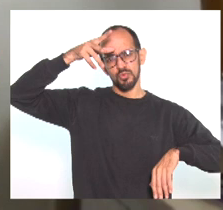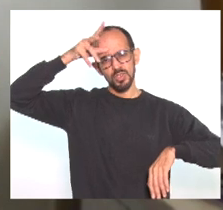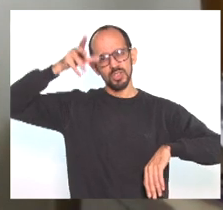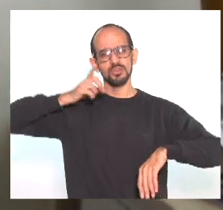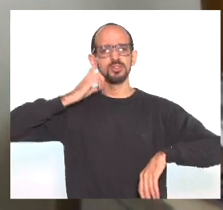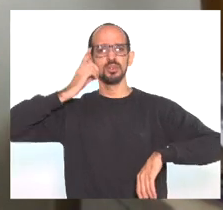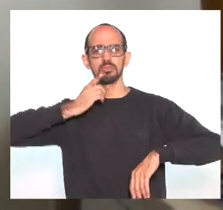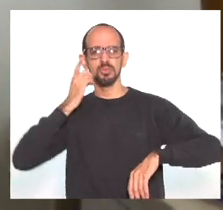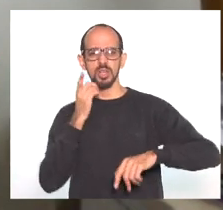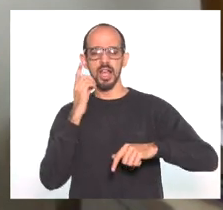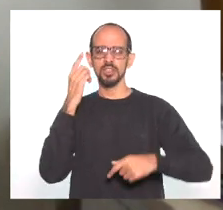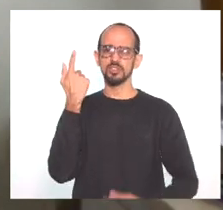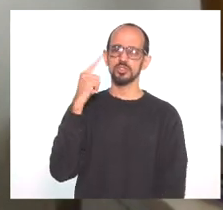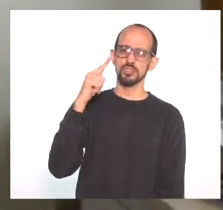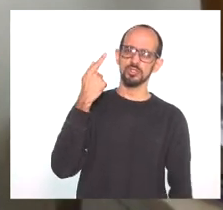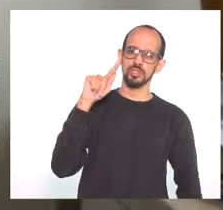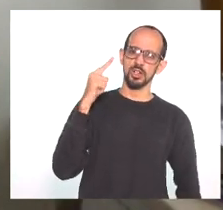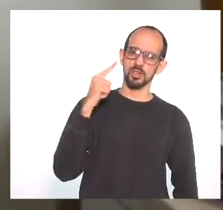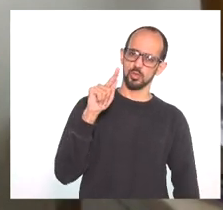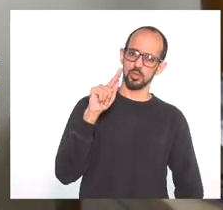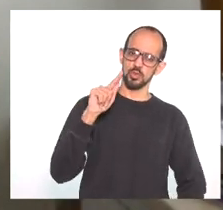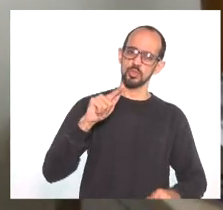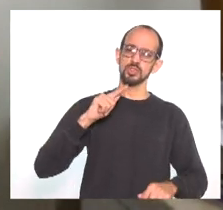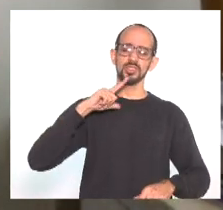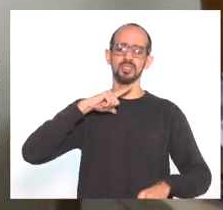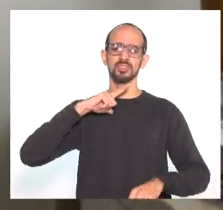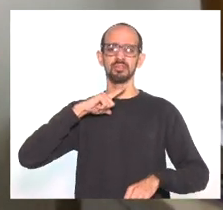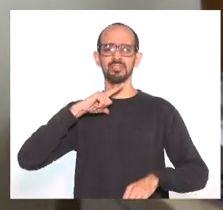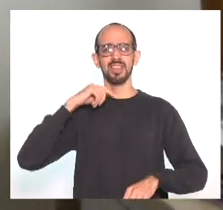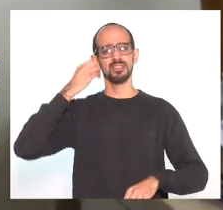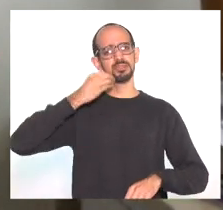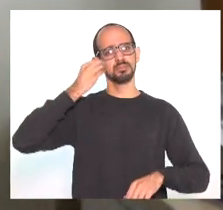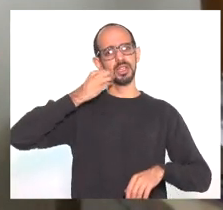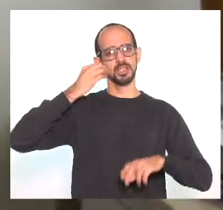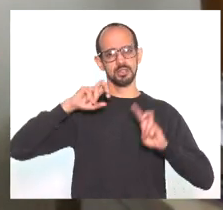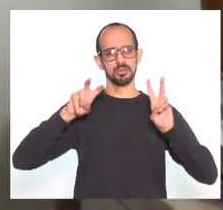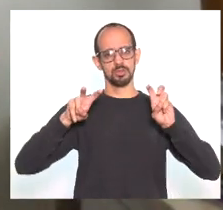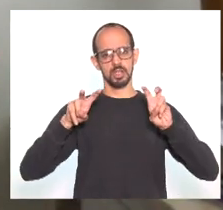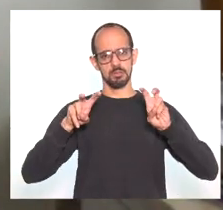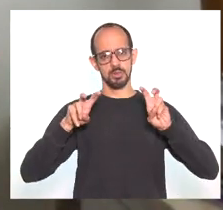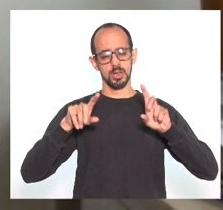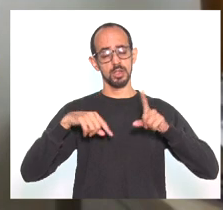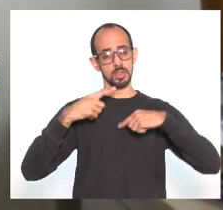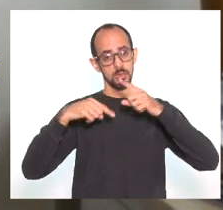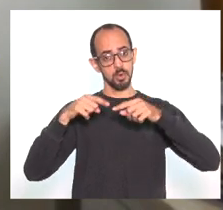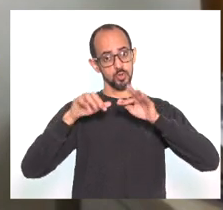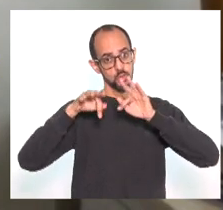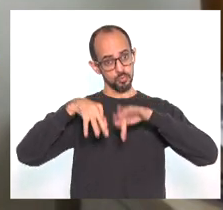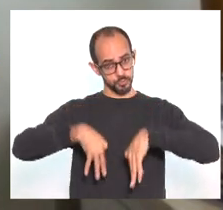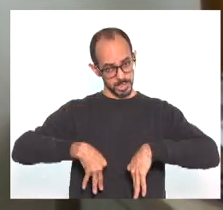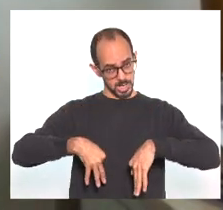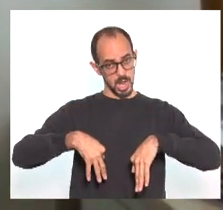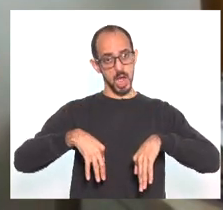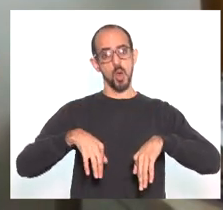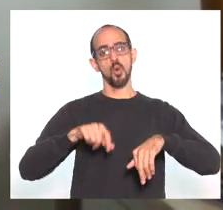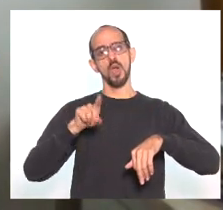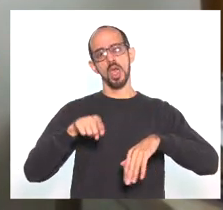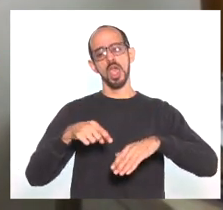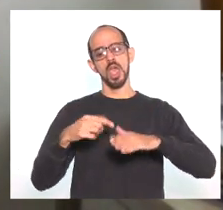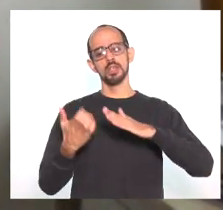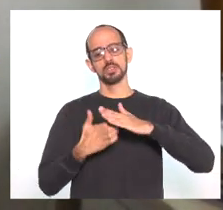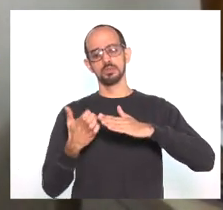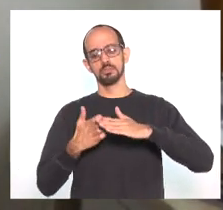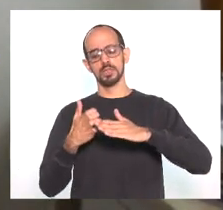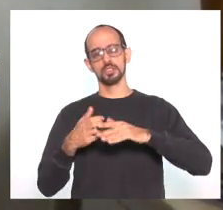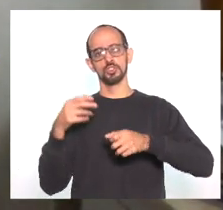parlamentares, gestores, com expertise sobre tema, entre outros. E no terço final, as concessionárias de petróleo e